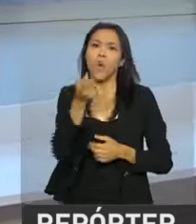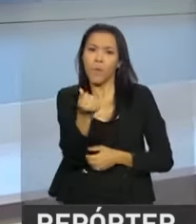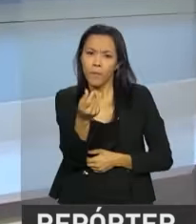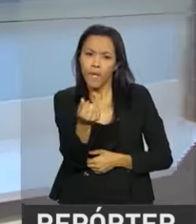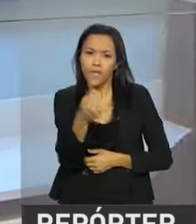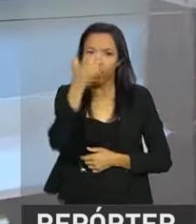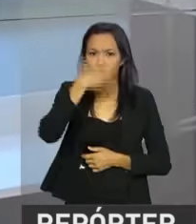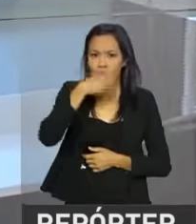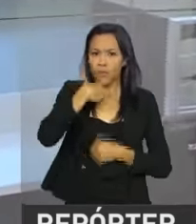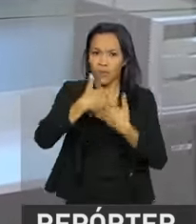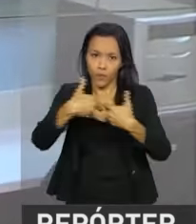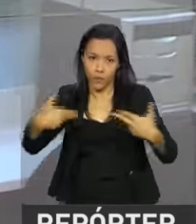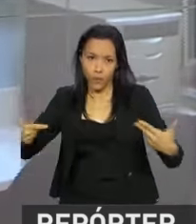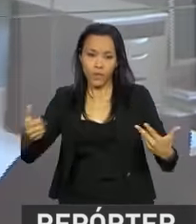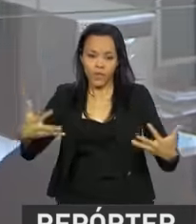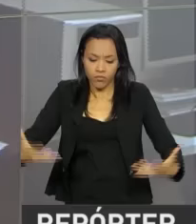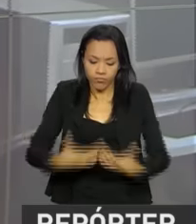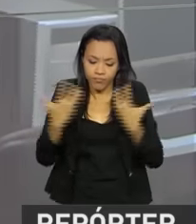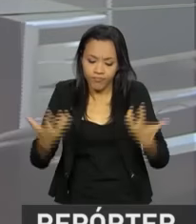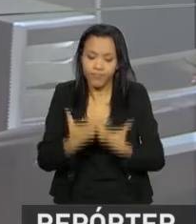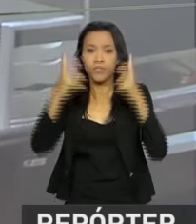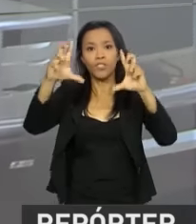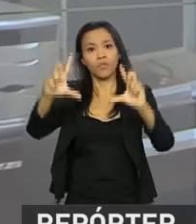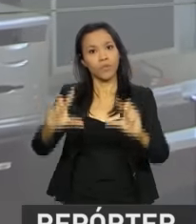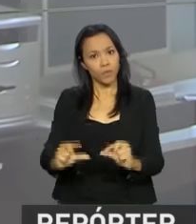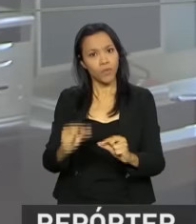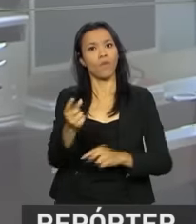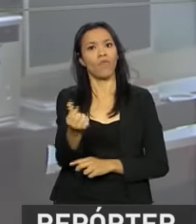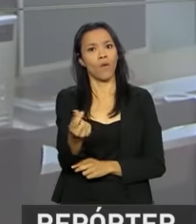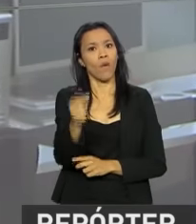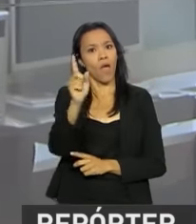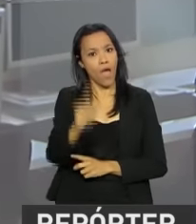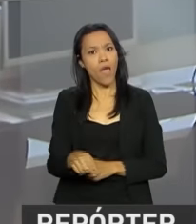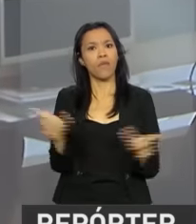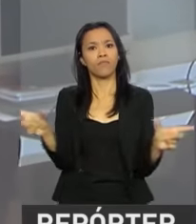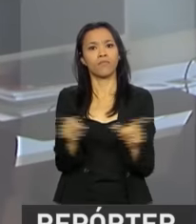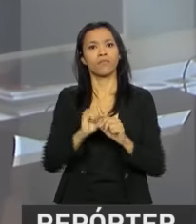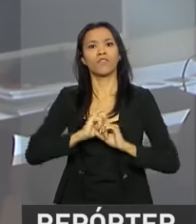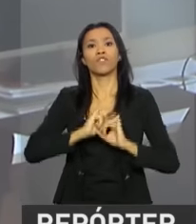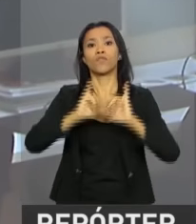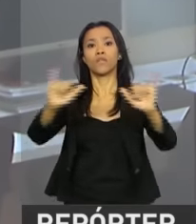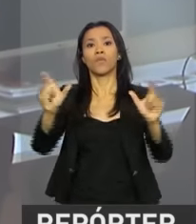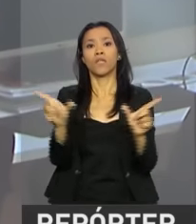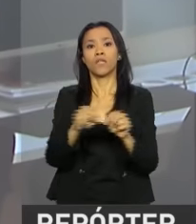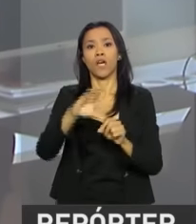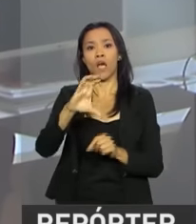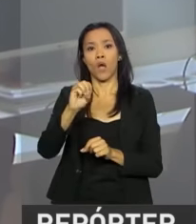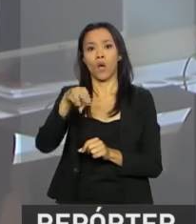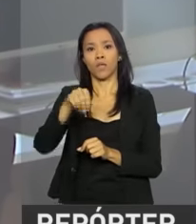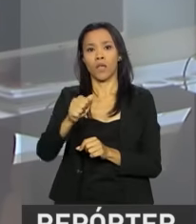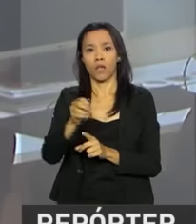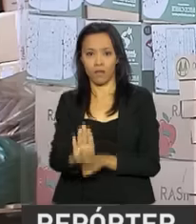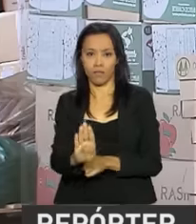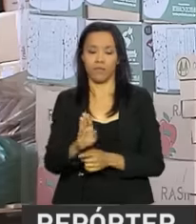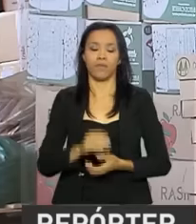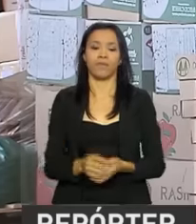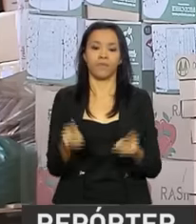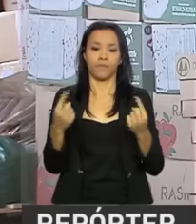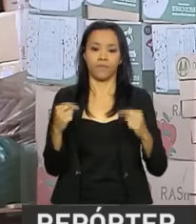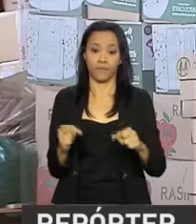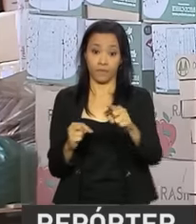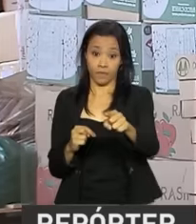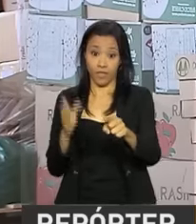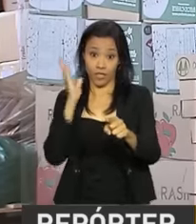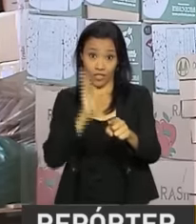em 8 estados teve queda em setembro. Os números são da Conab, a Companhia Nacional de Abastecimento. O brasileiro